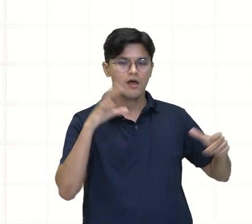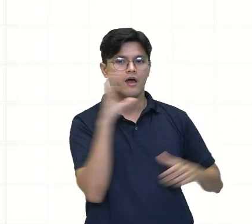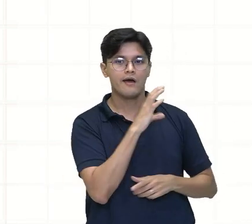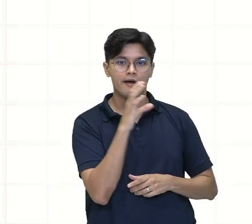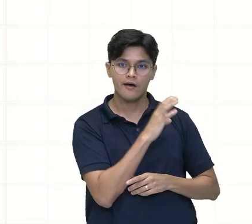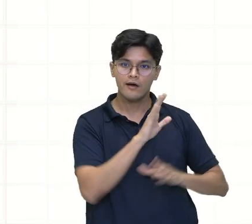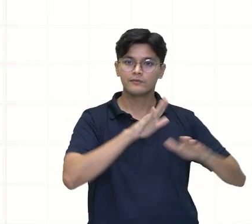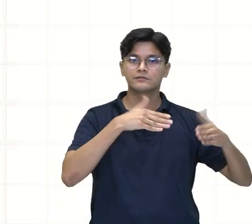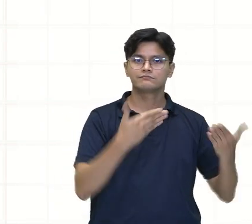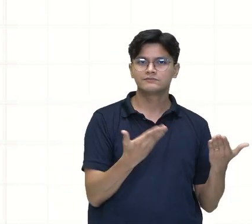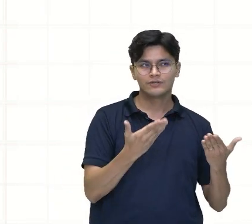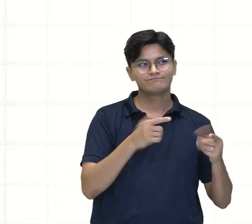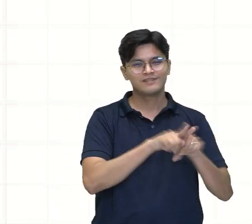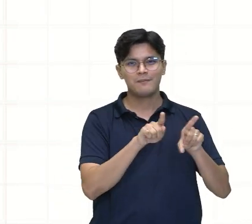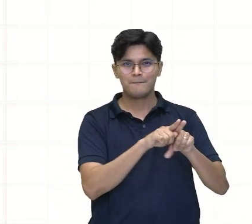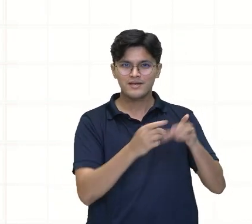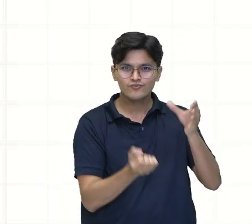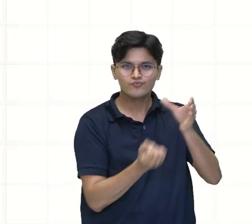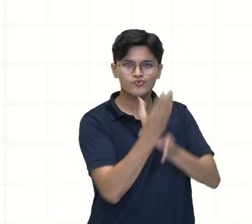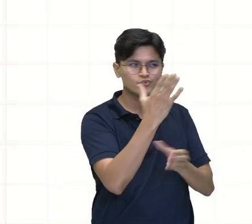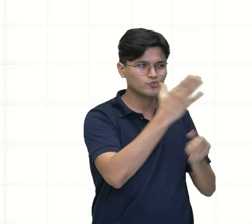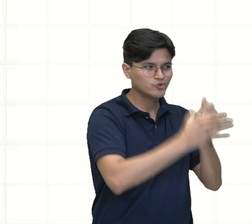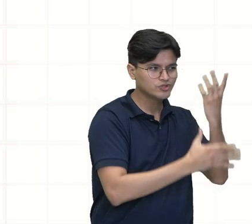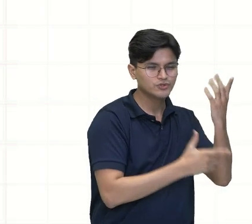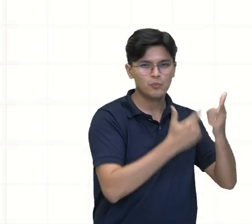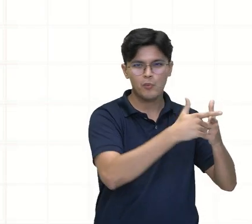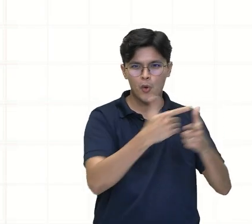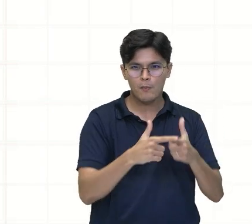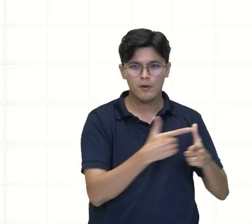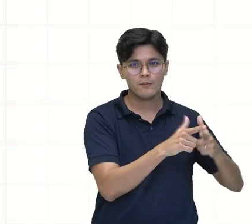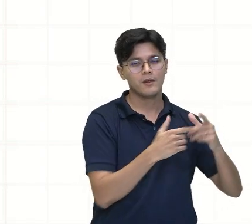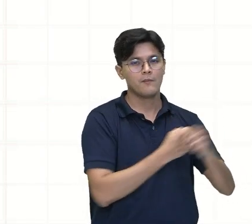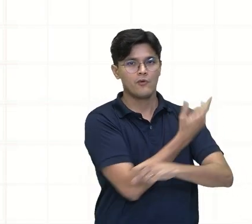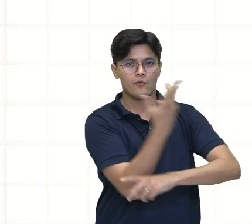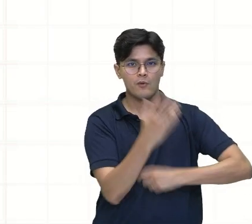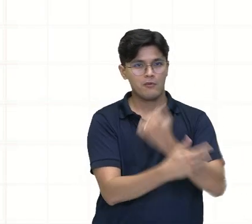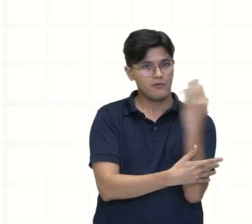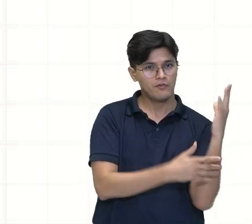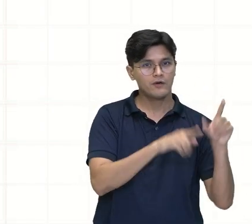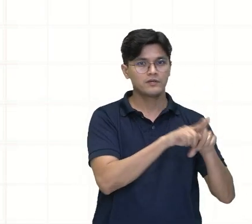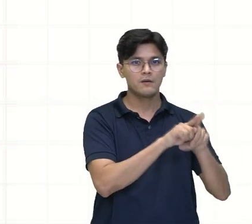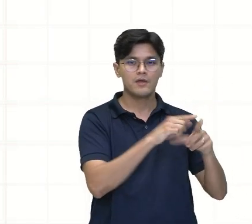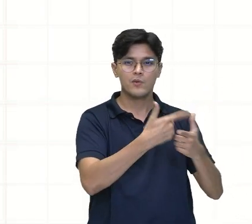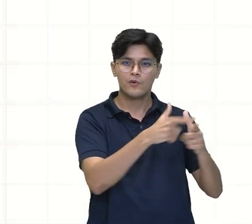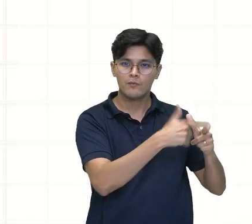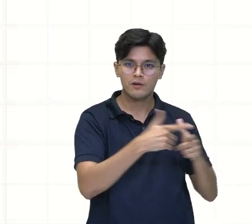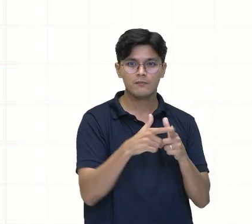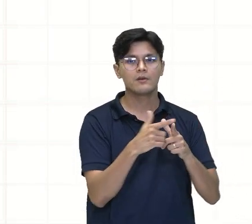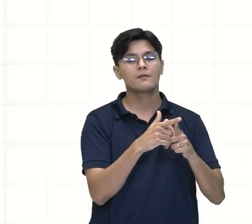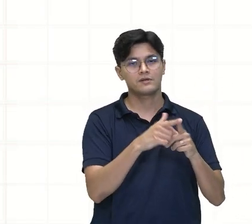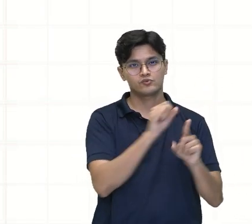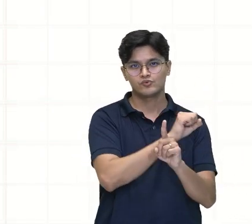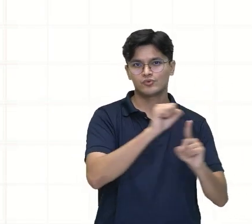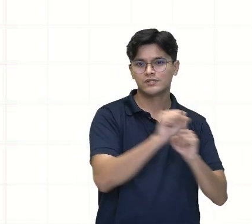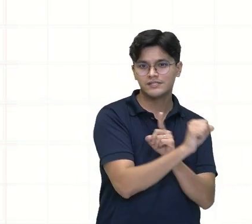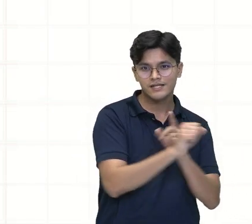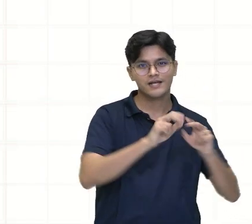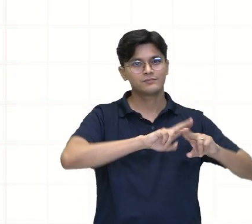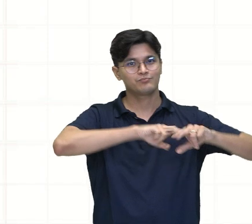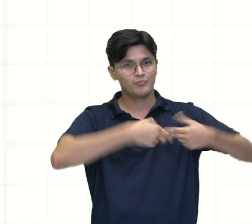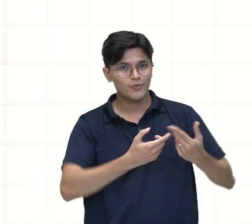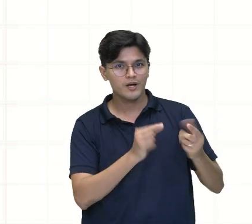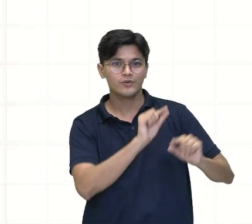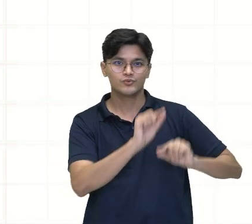crescimento problemas ambientais e sociais também vivenciados pela expansão